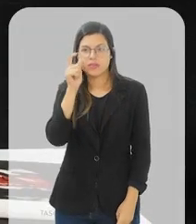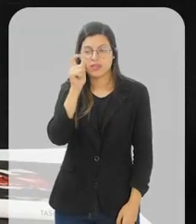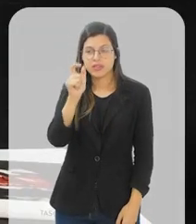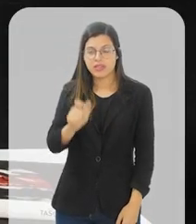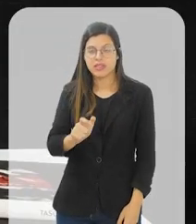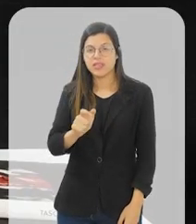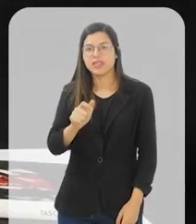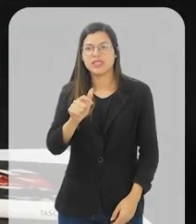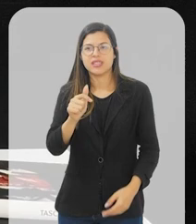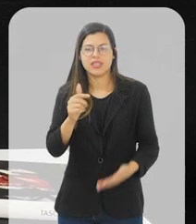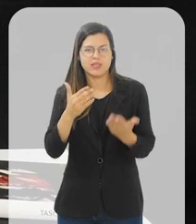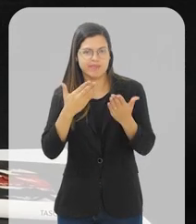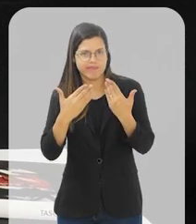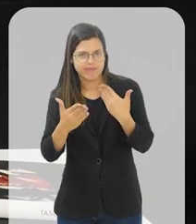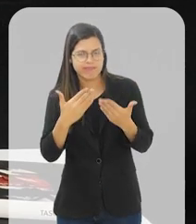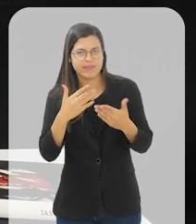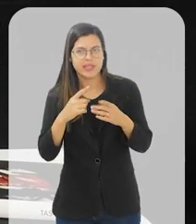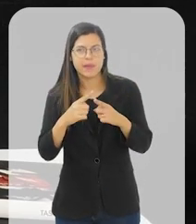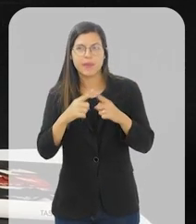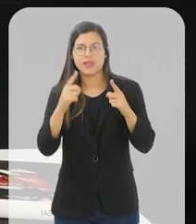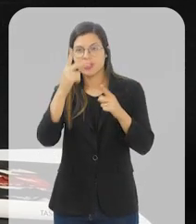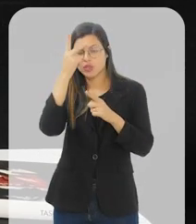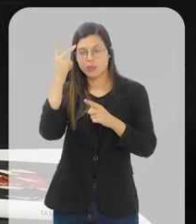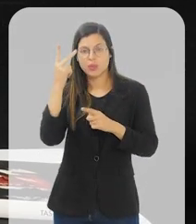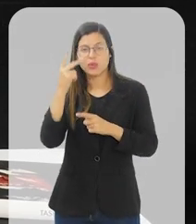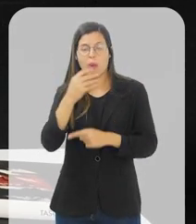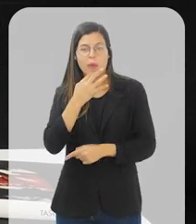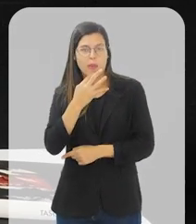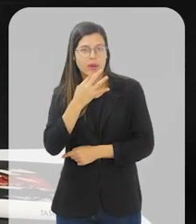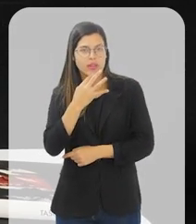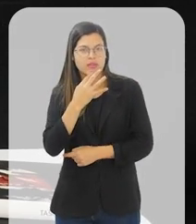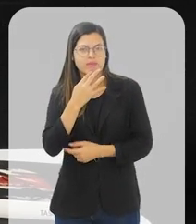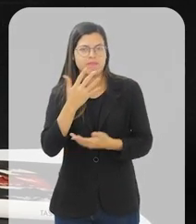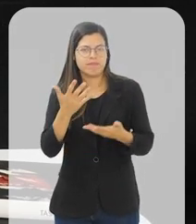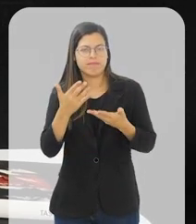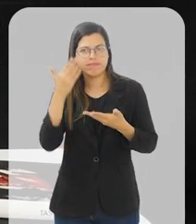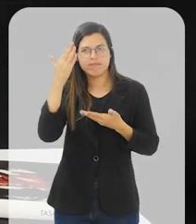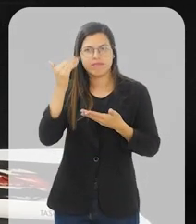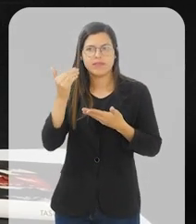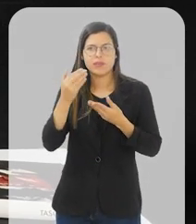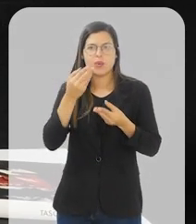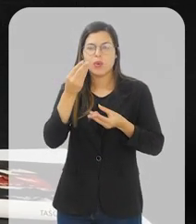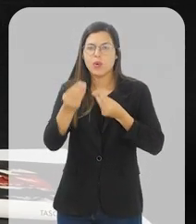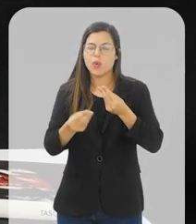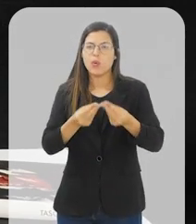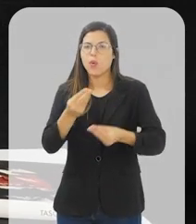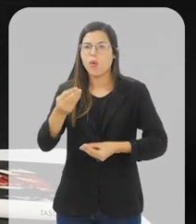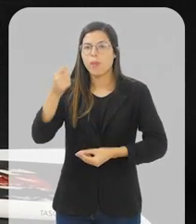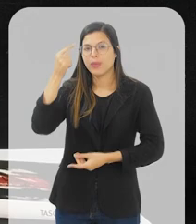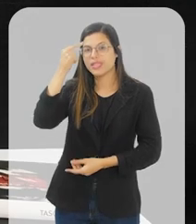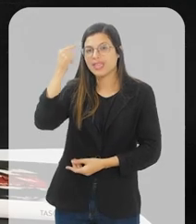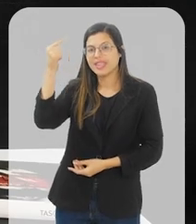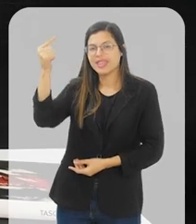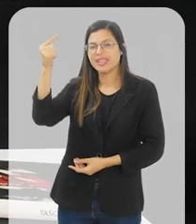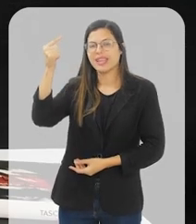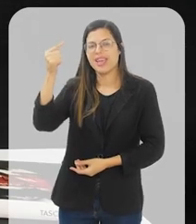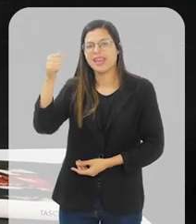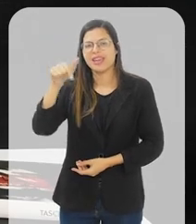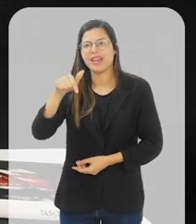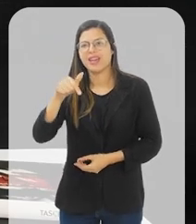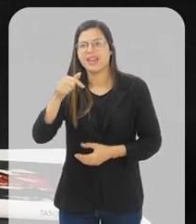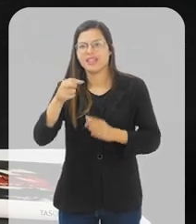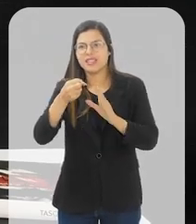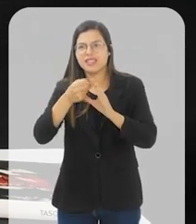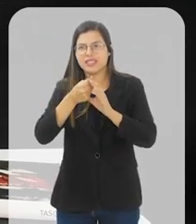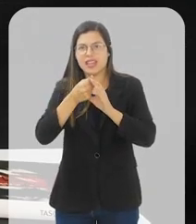grande público que conhece a tua trajetória quer saber como surgiu a ideia de você se